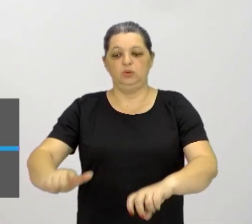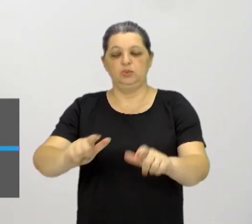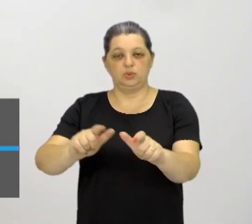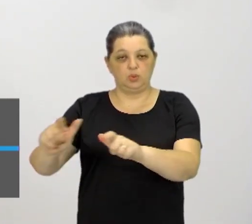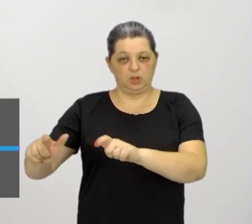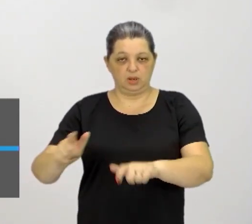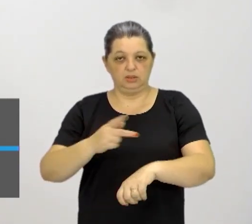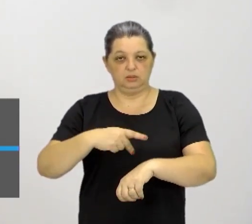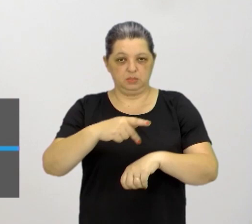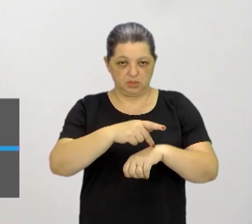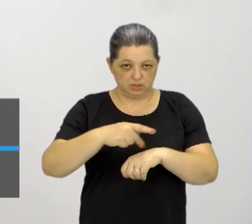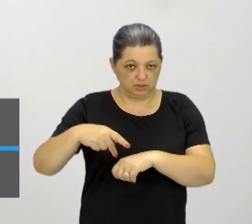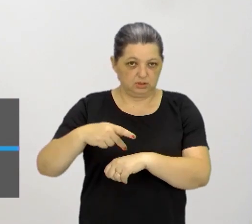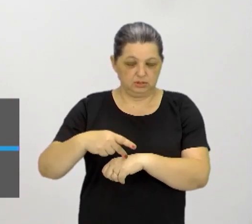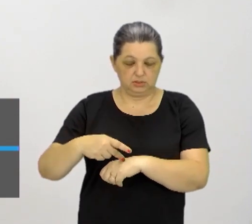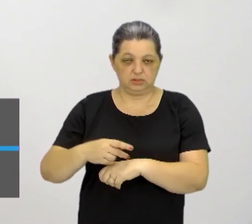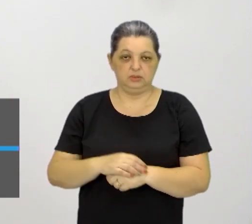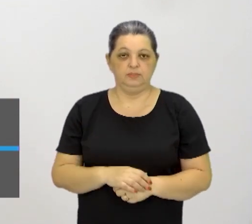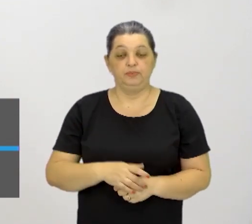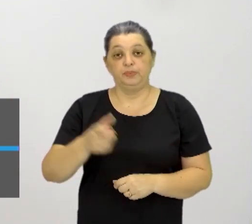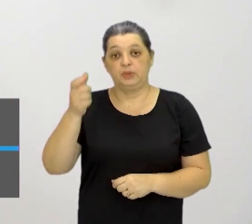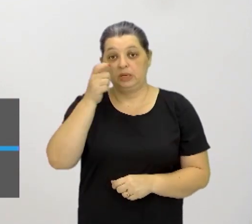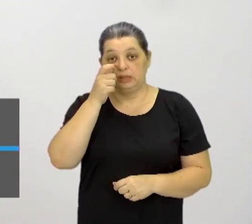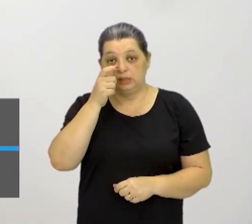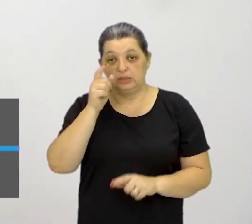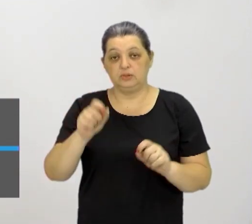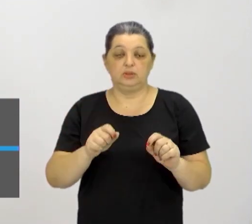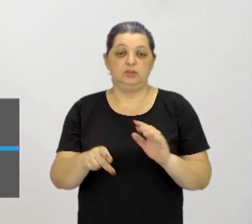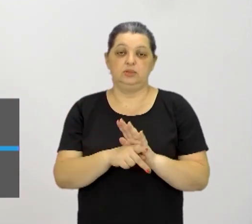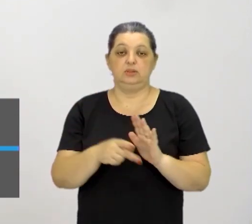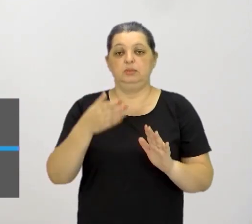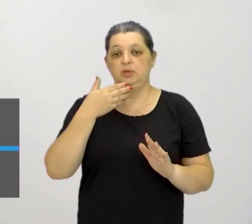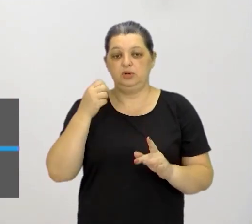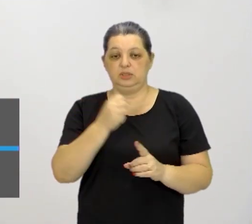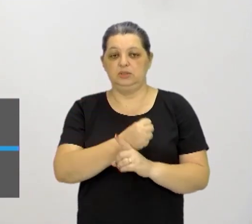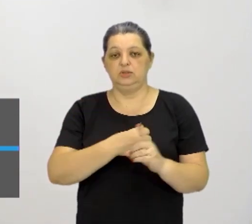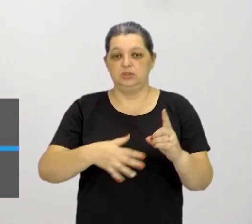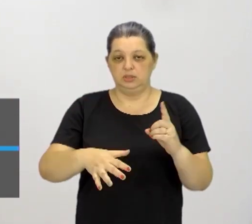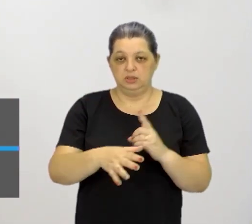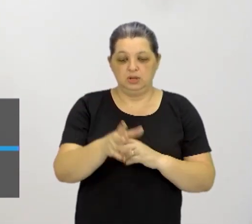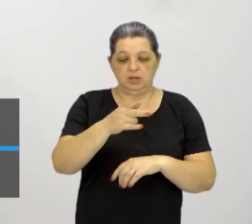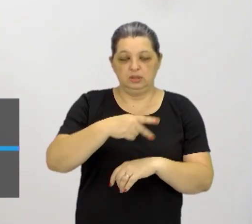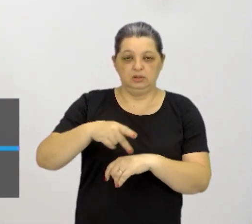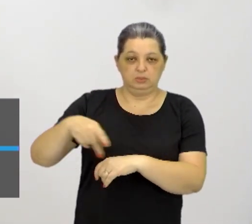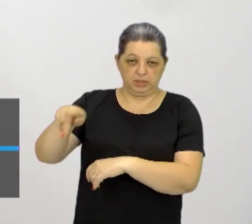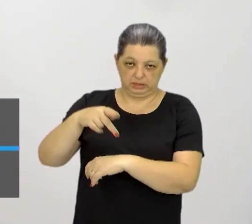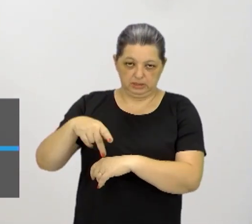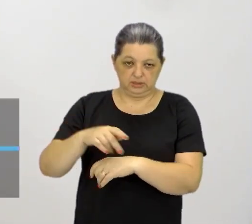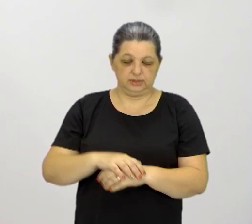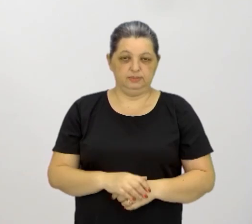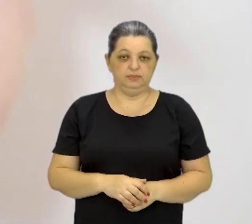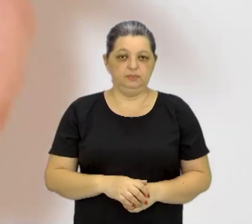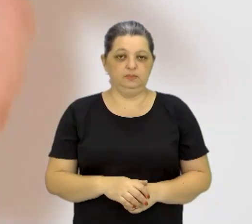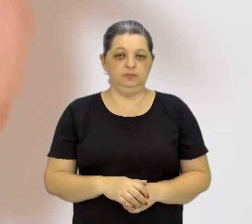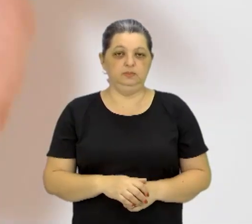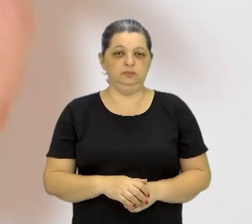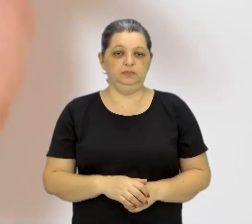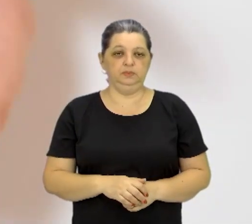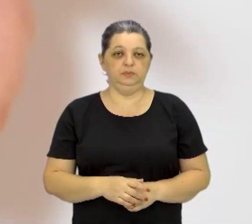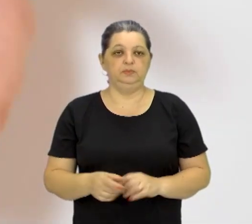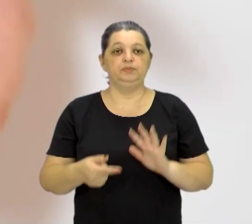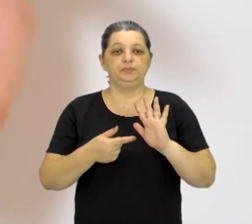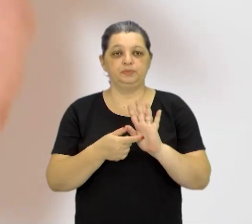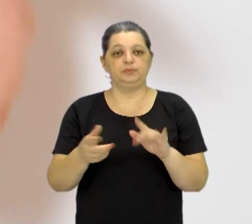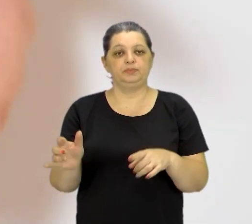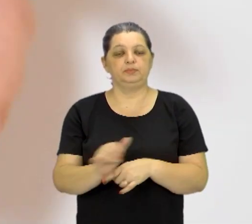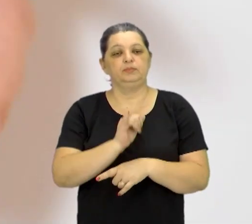né? Em detrimento de quê? De uma melhoria social para esses países. Eu vou colocar para vocês aqui um esquema bem breve